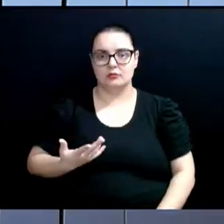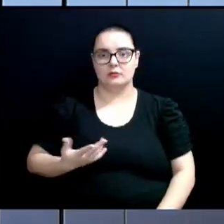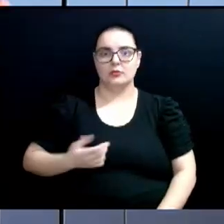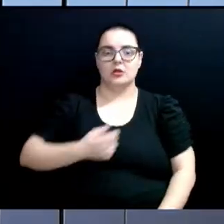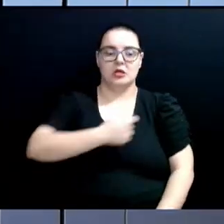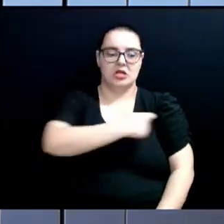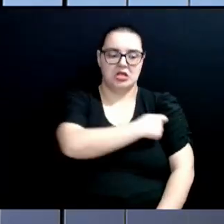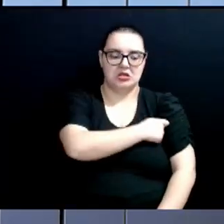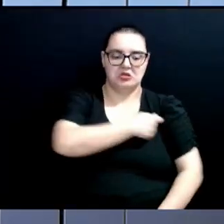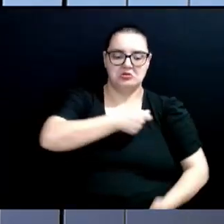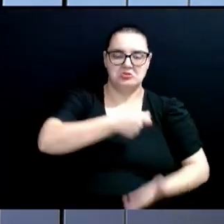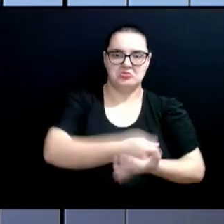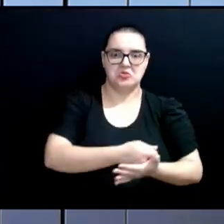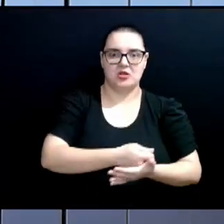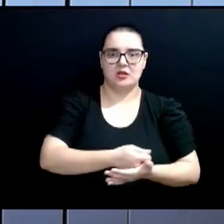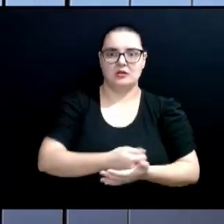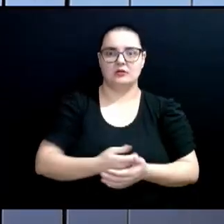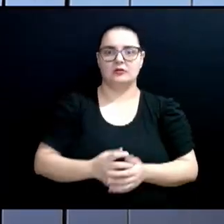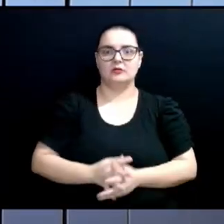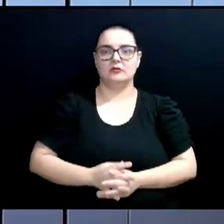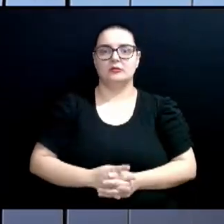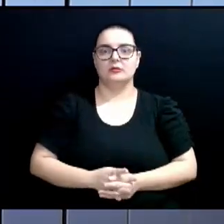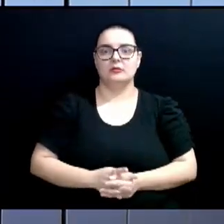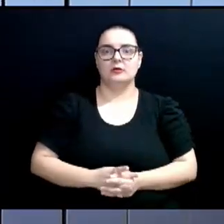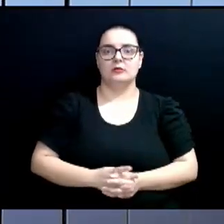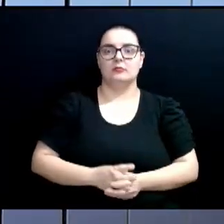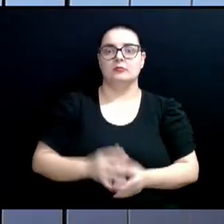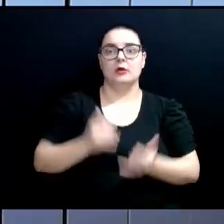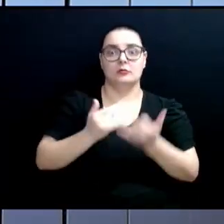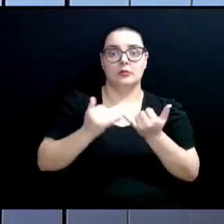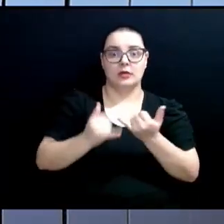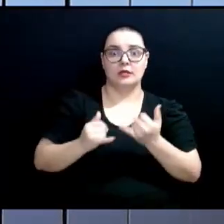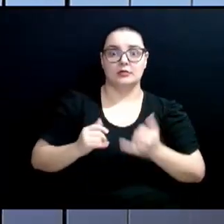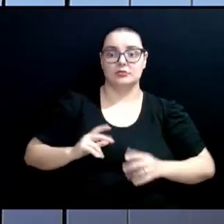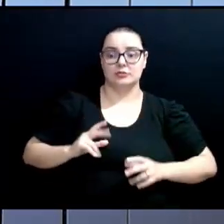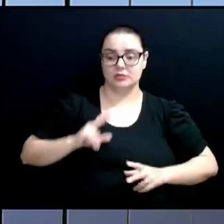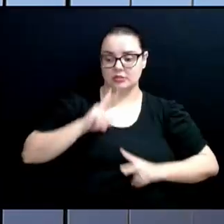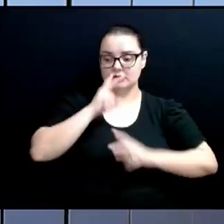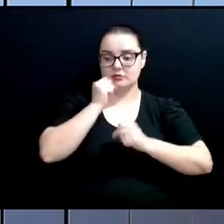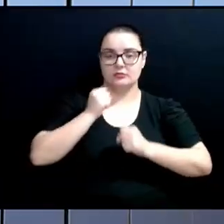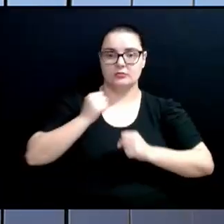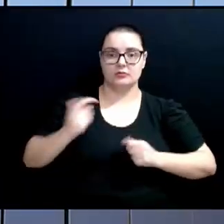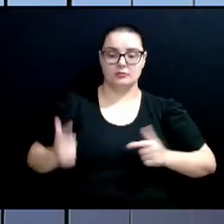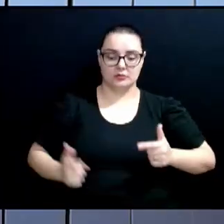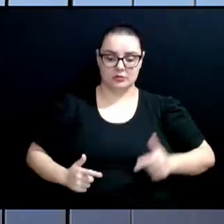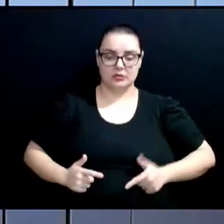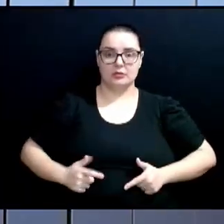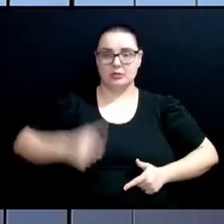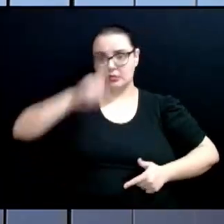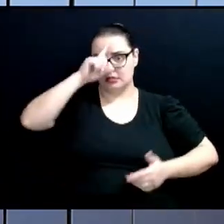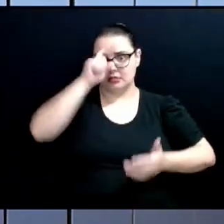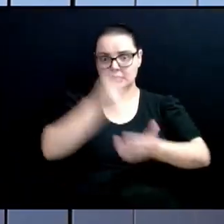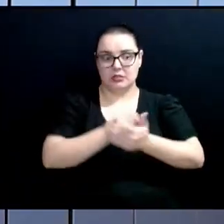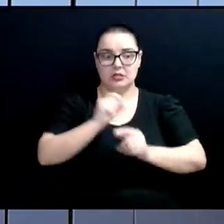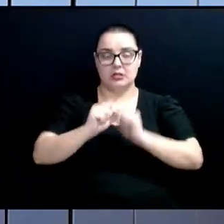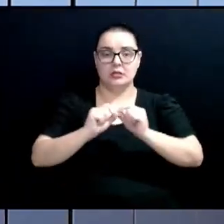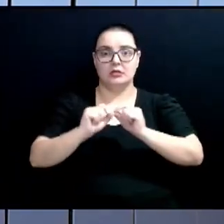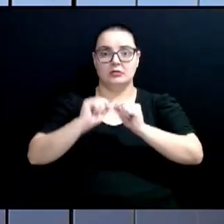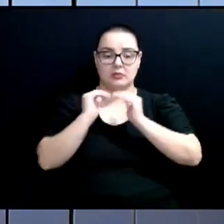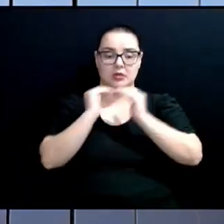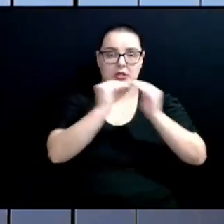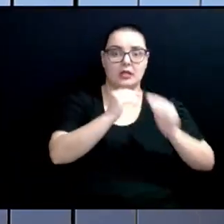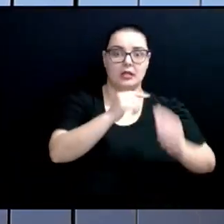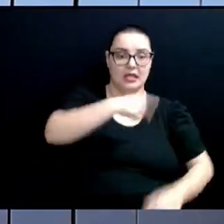uma fração das Forças Armadas determinava aqueles que deveriam seguir, né? Ditava as regras